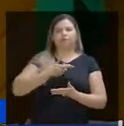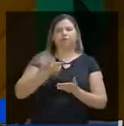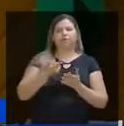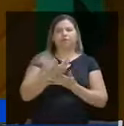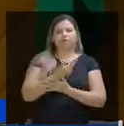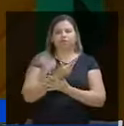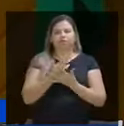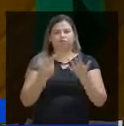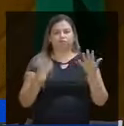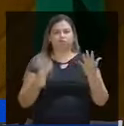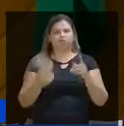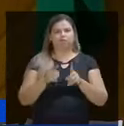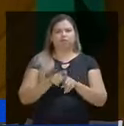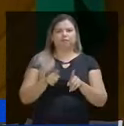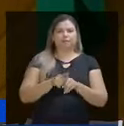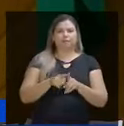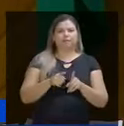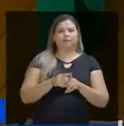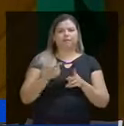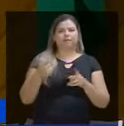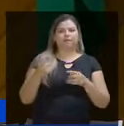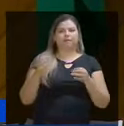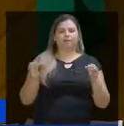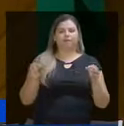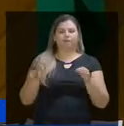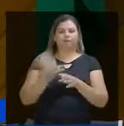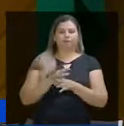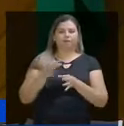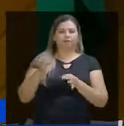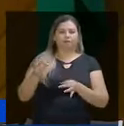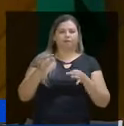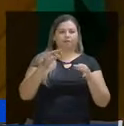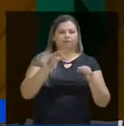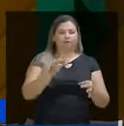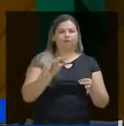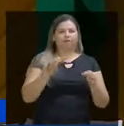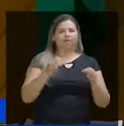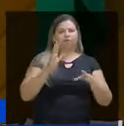de certidão de quitação eleitoral até o fim da legislatura